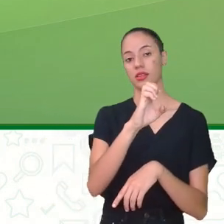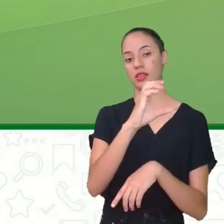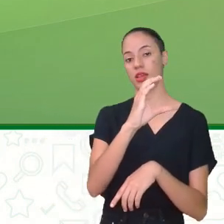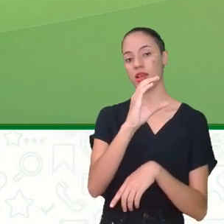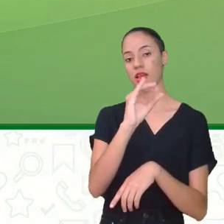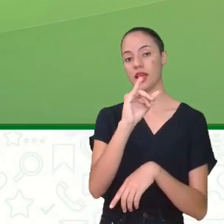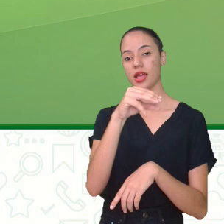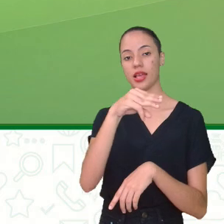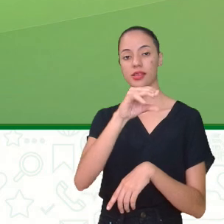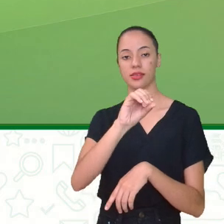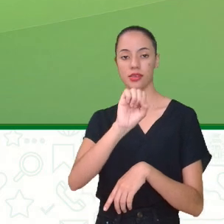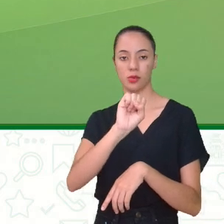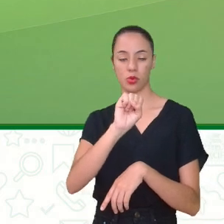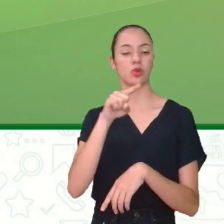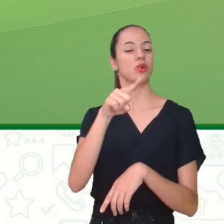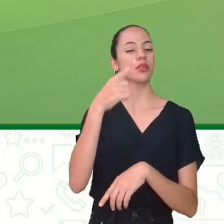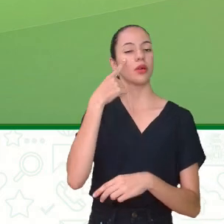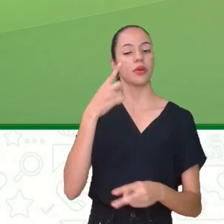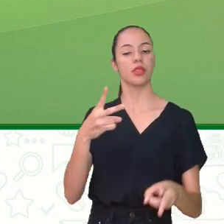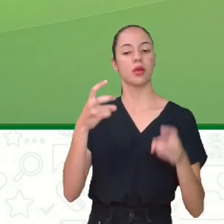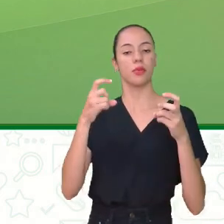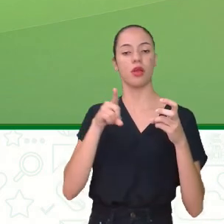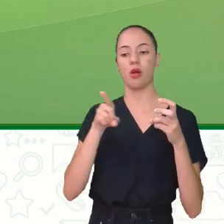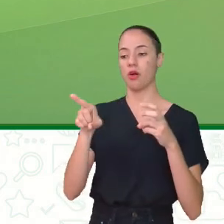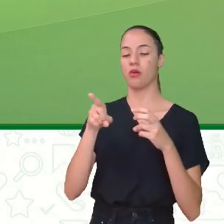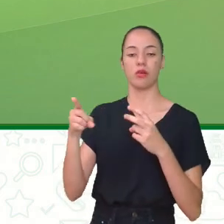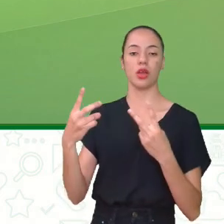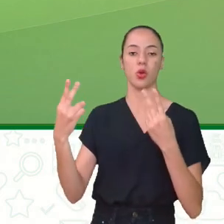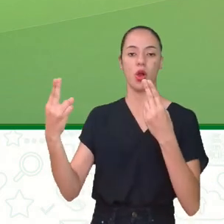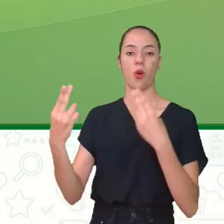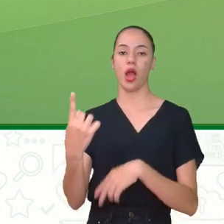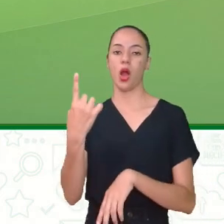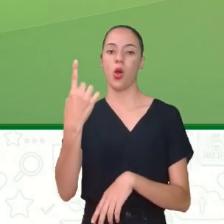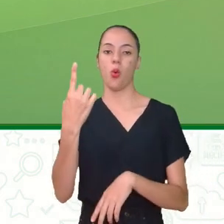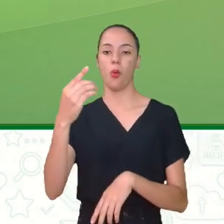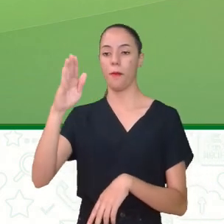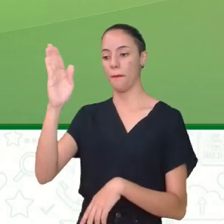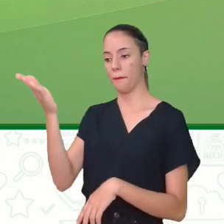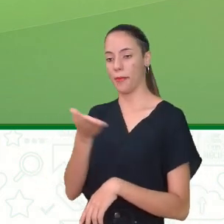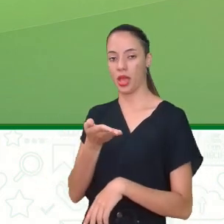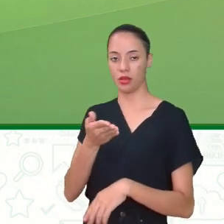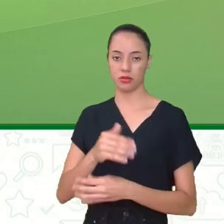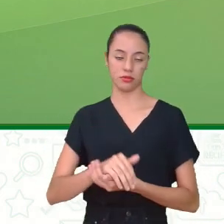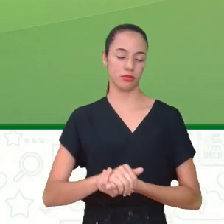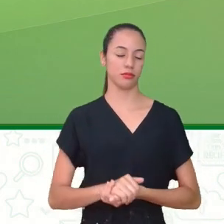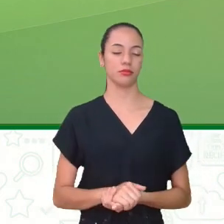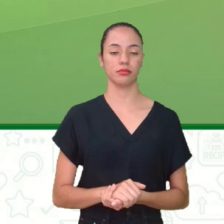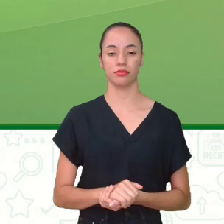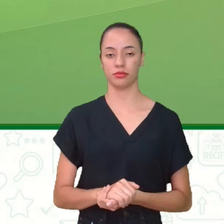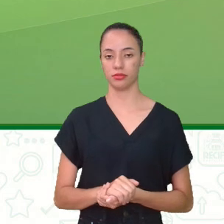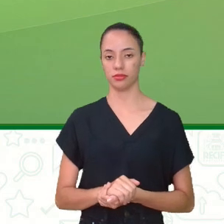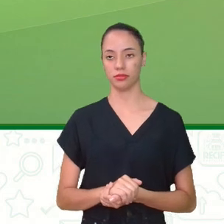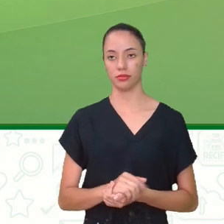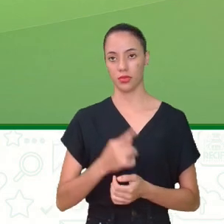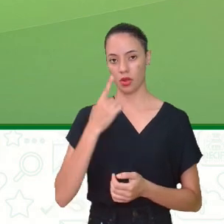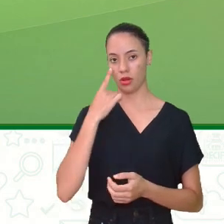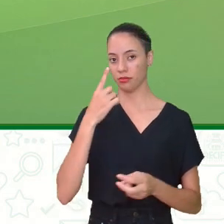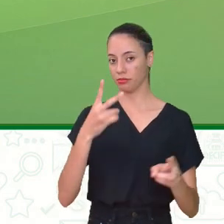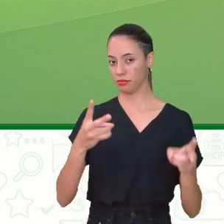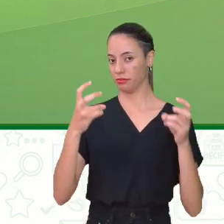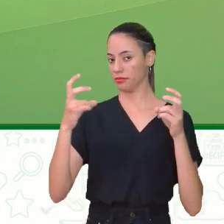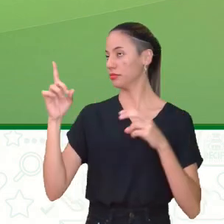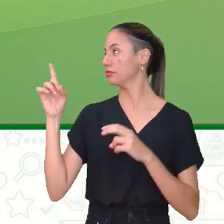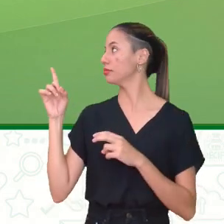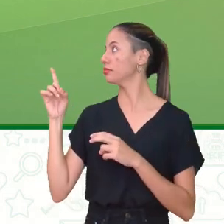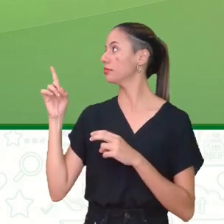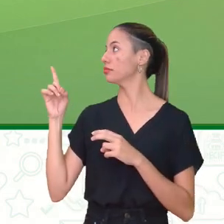meio, ou um meio, como nós falamos. Vamos ver. Perceberam que aí ele